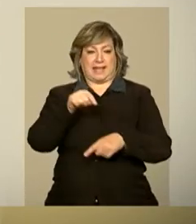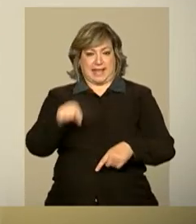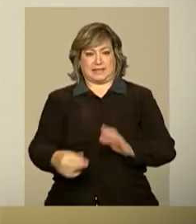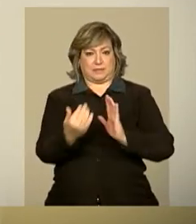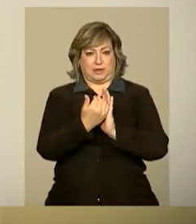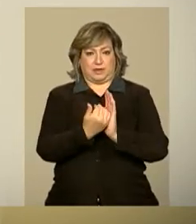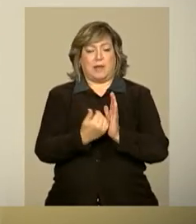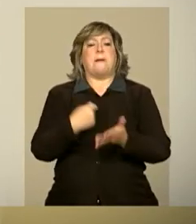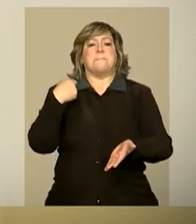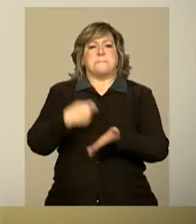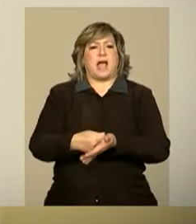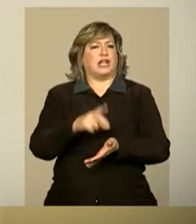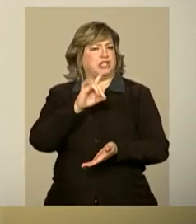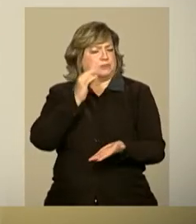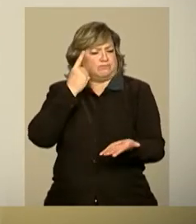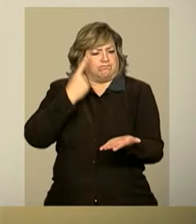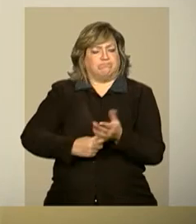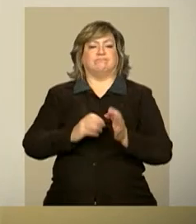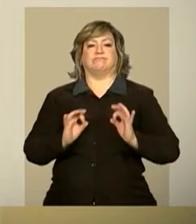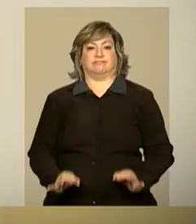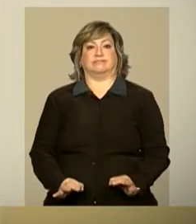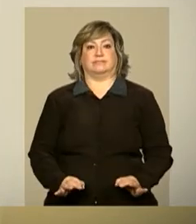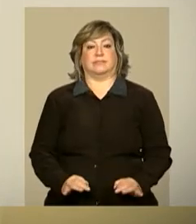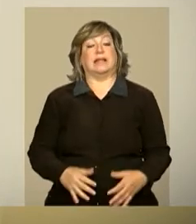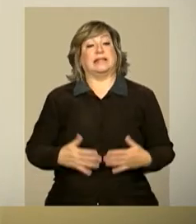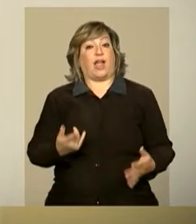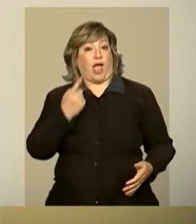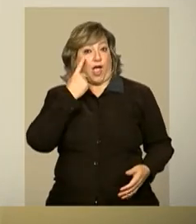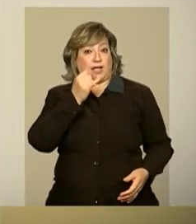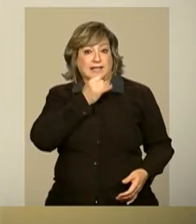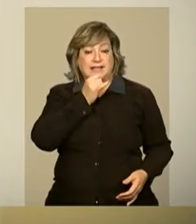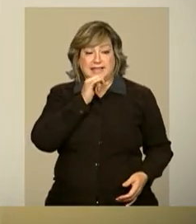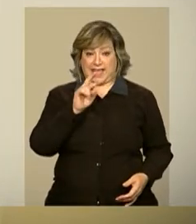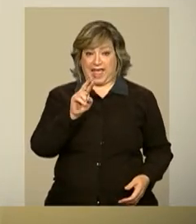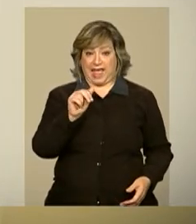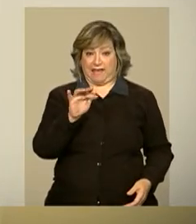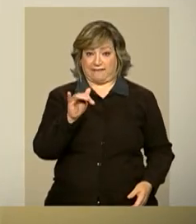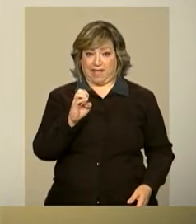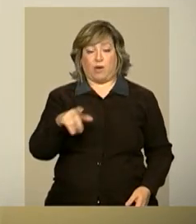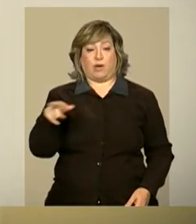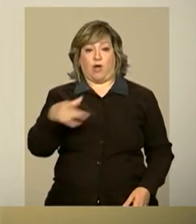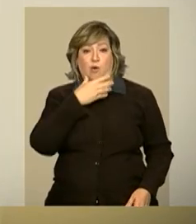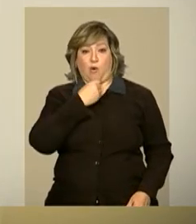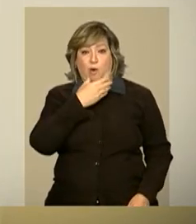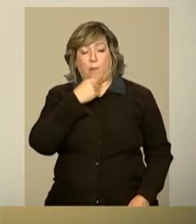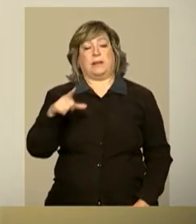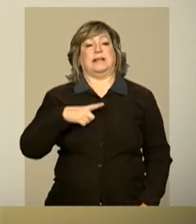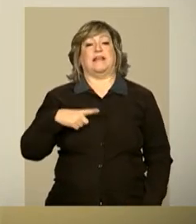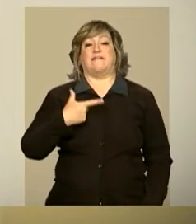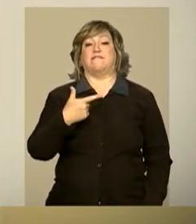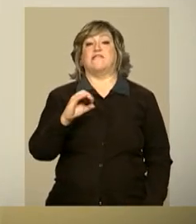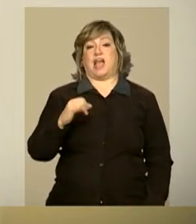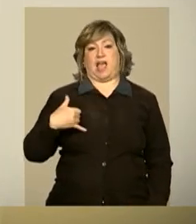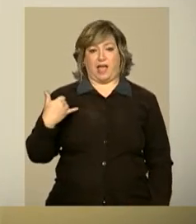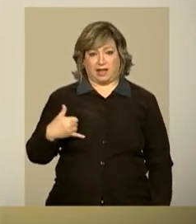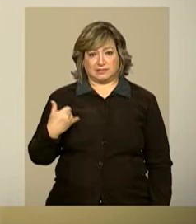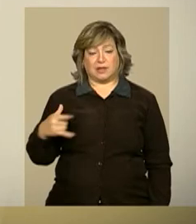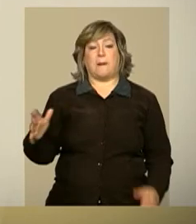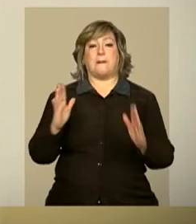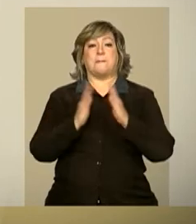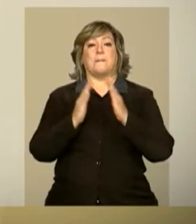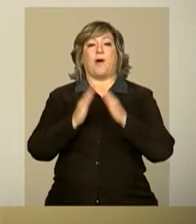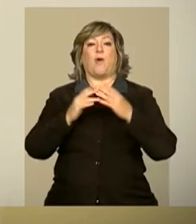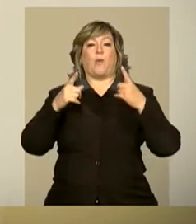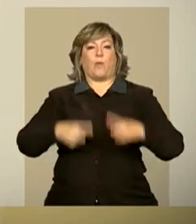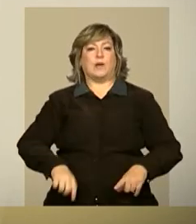crescer elas pagam em dia Luciano Olha o que aconteceu com Rafael Andrade o Rafael tem 20 anos e mora